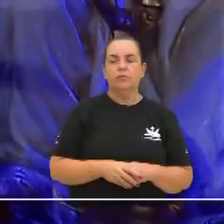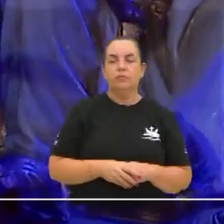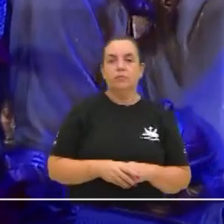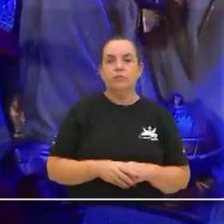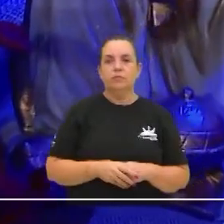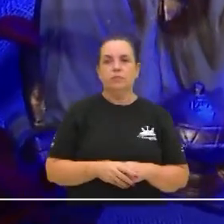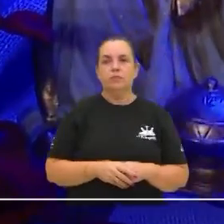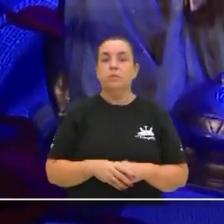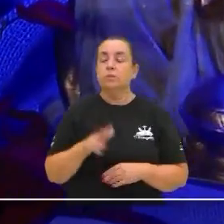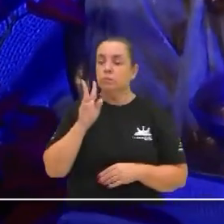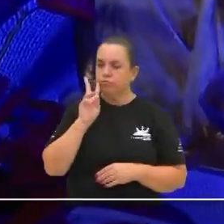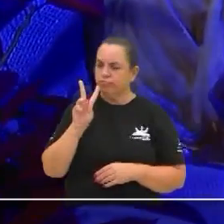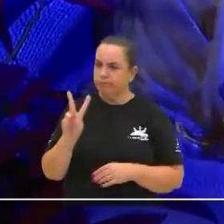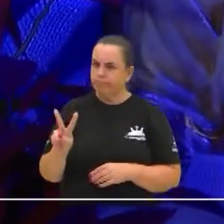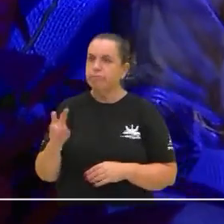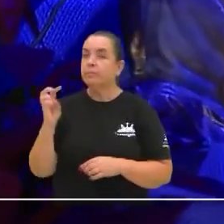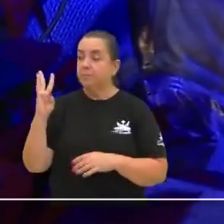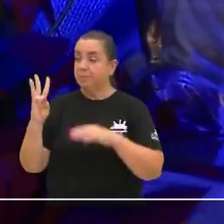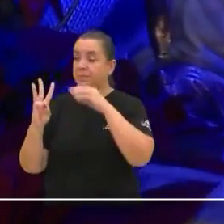E viram